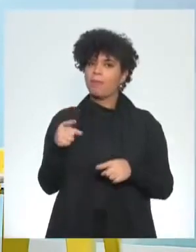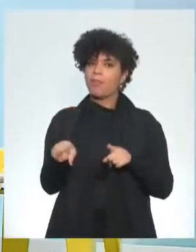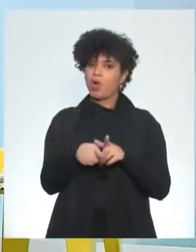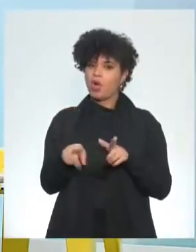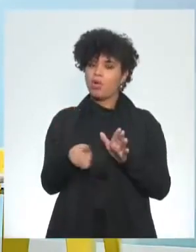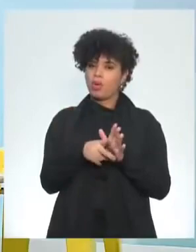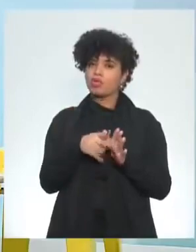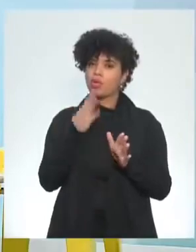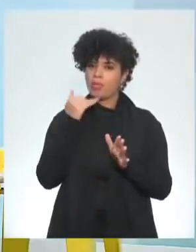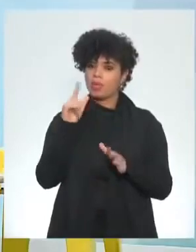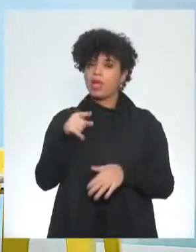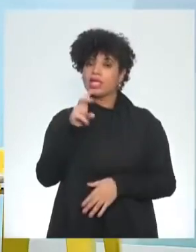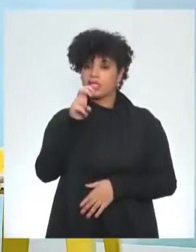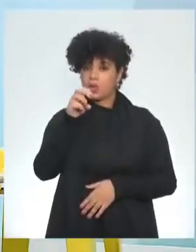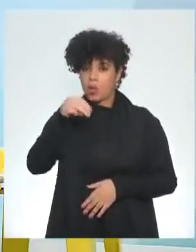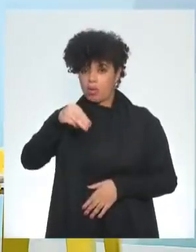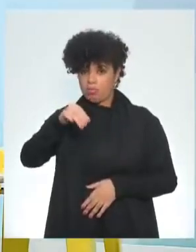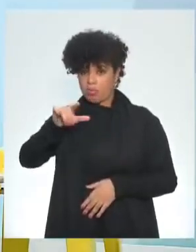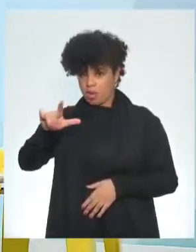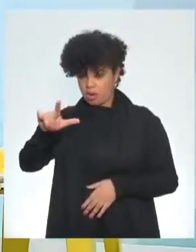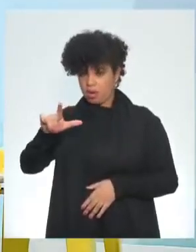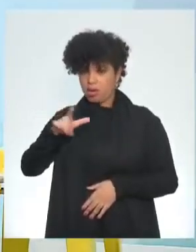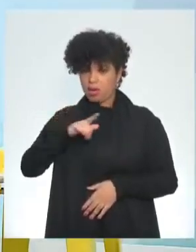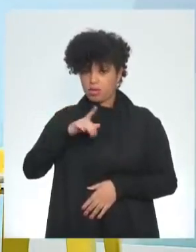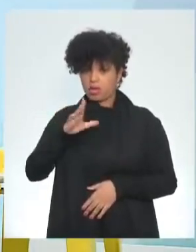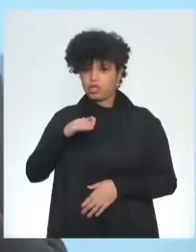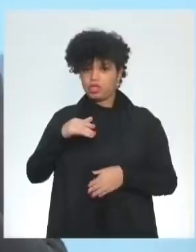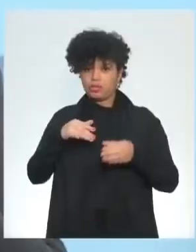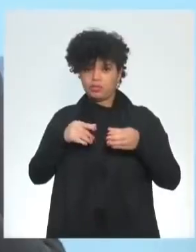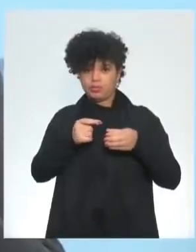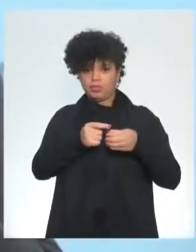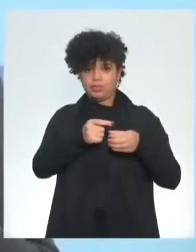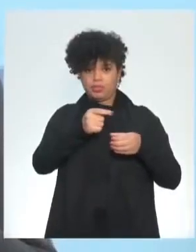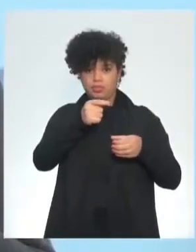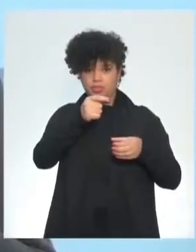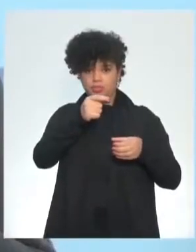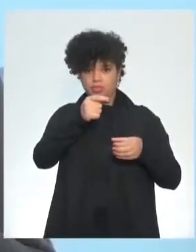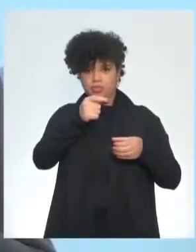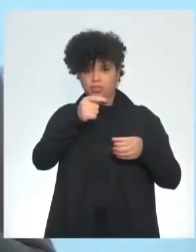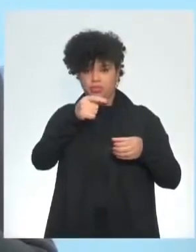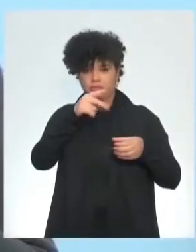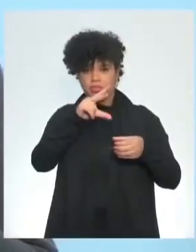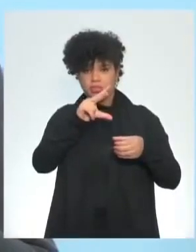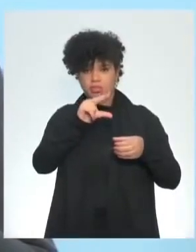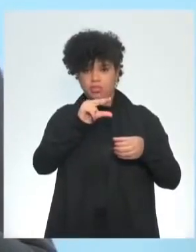5 ml. 5. Aí eu coloco aqui no meu tubinho.